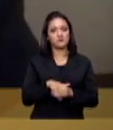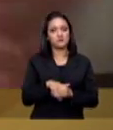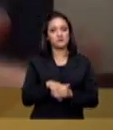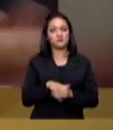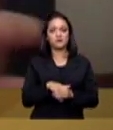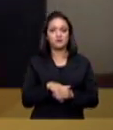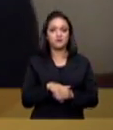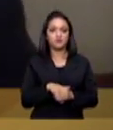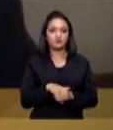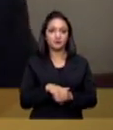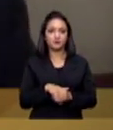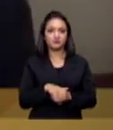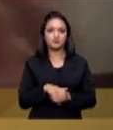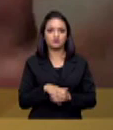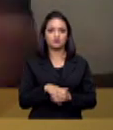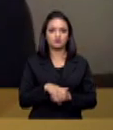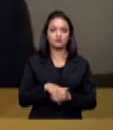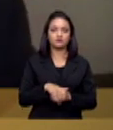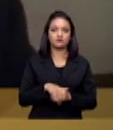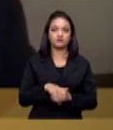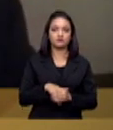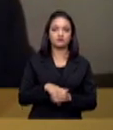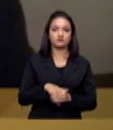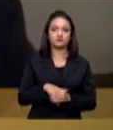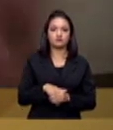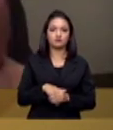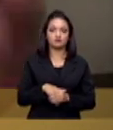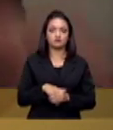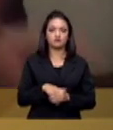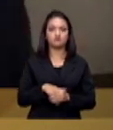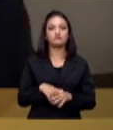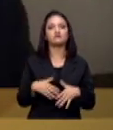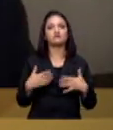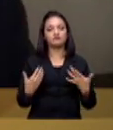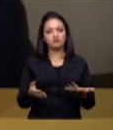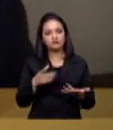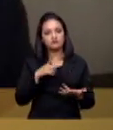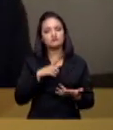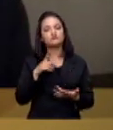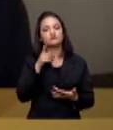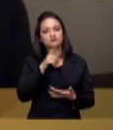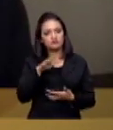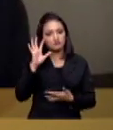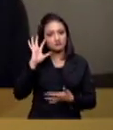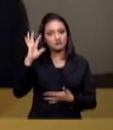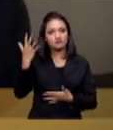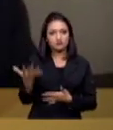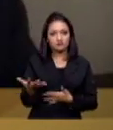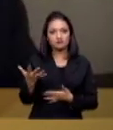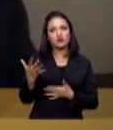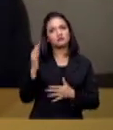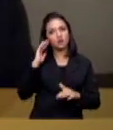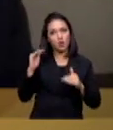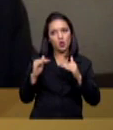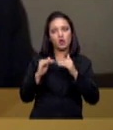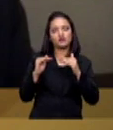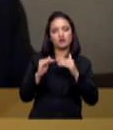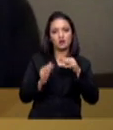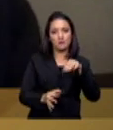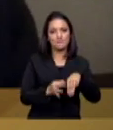no sentido de adotar a solução apresentada pelo ministro Alexandre de